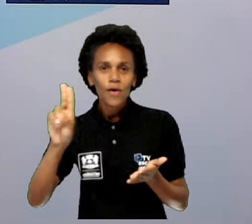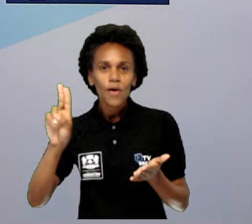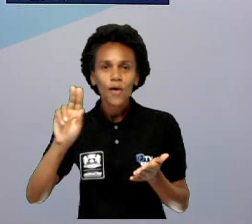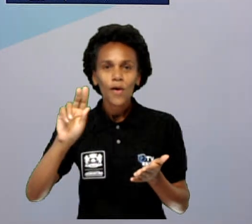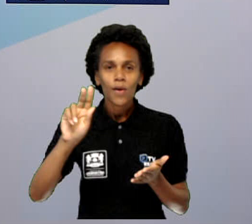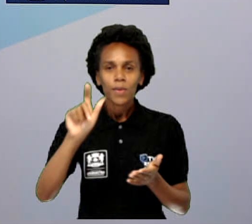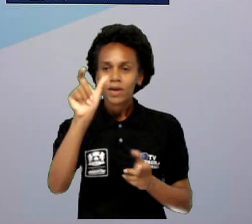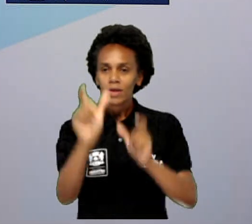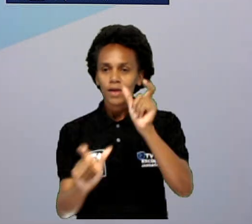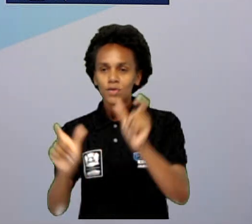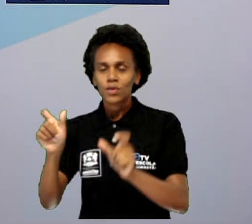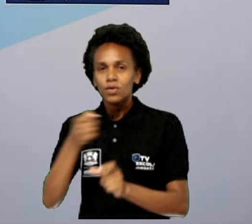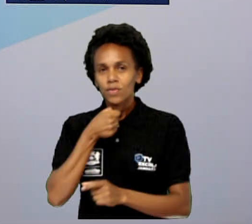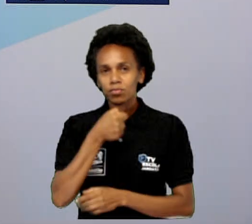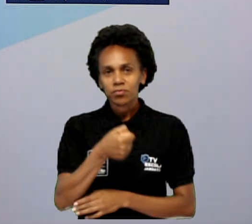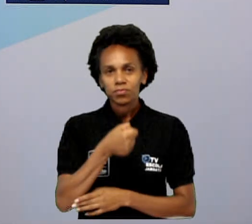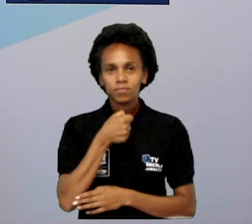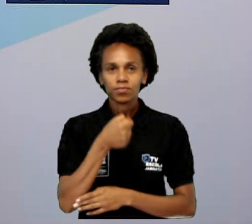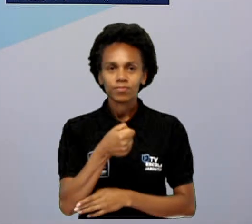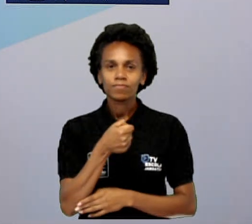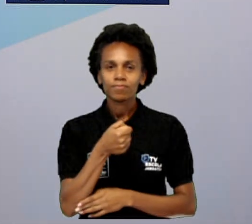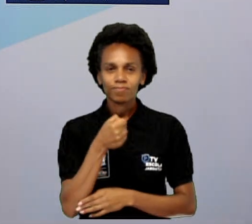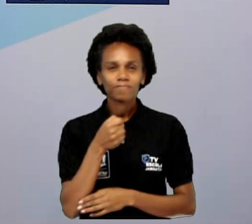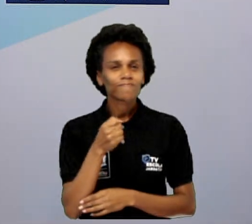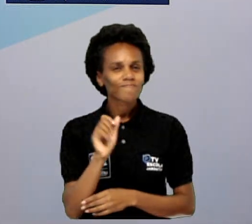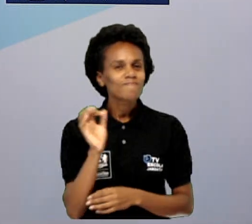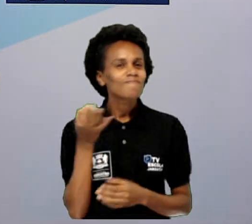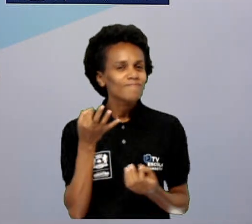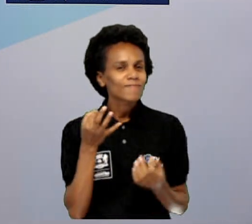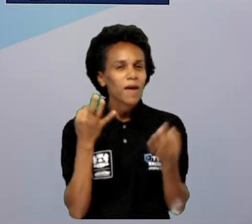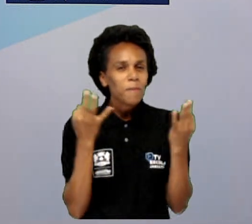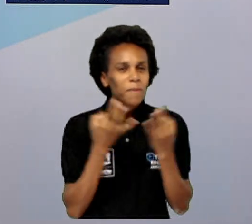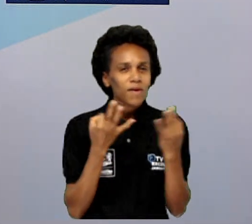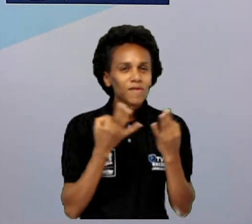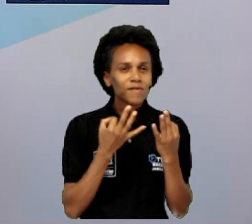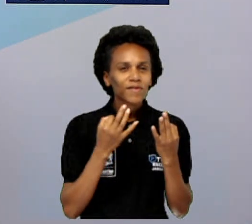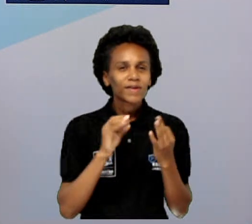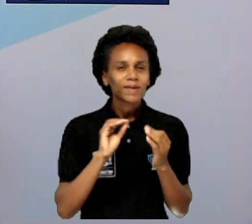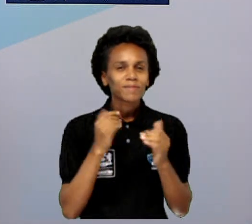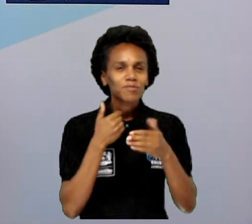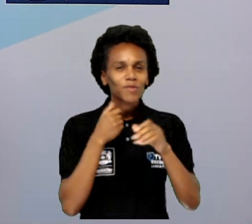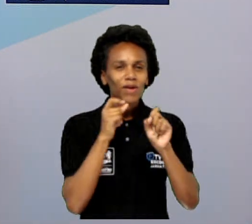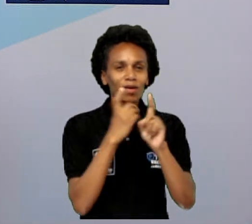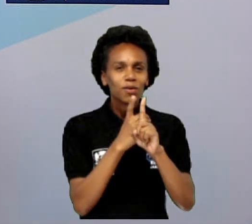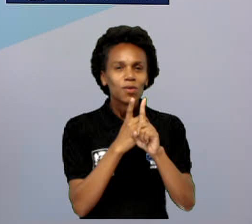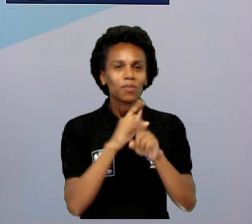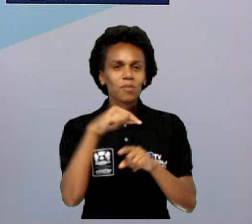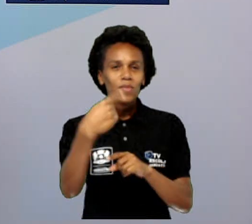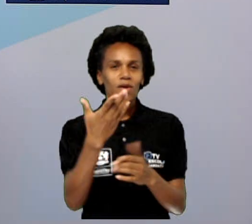faz tudo caprichado, que a gente se encontra na próxima aula. Cheiro da tia Cris.